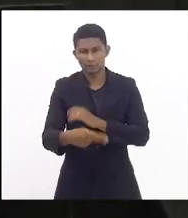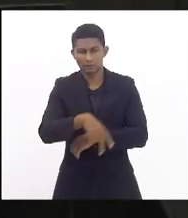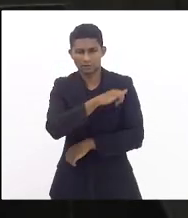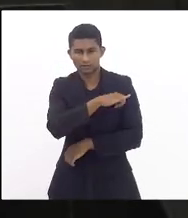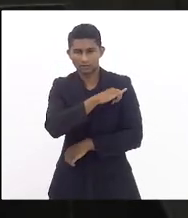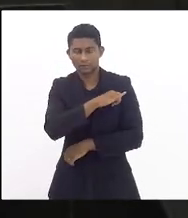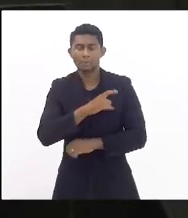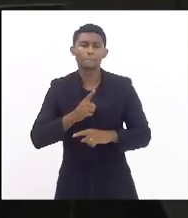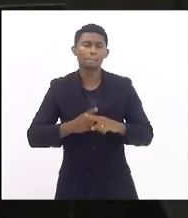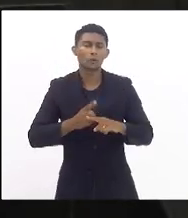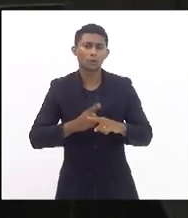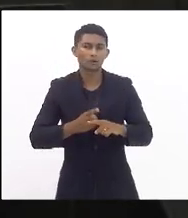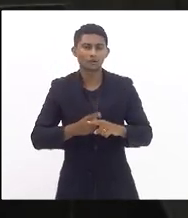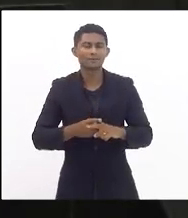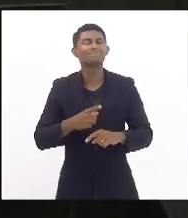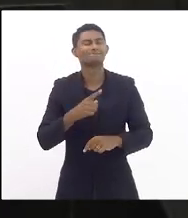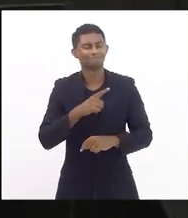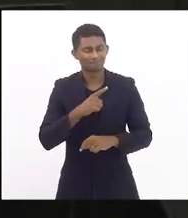cheias,